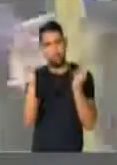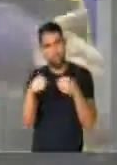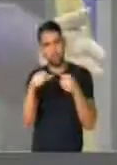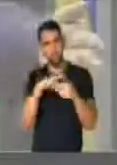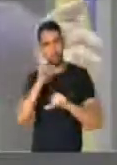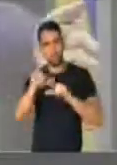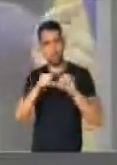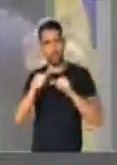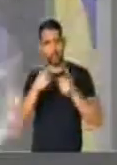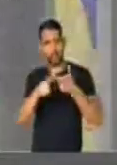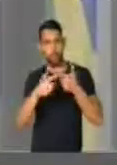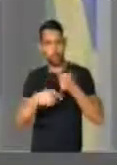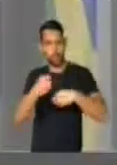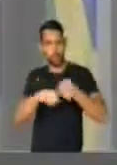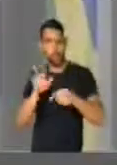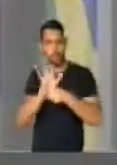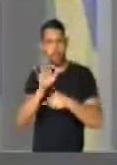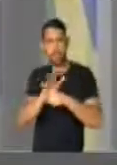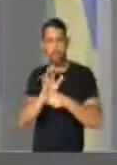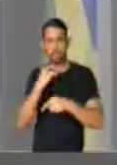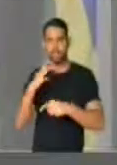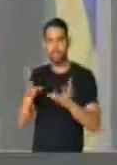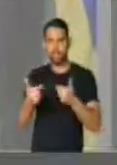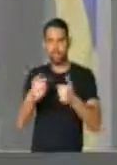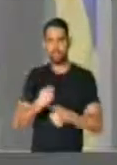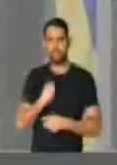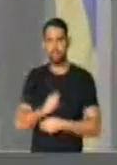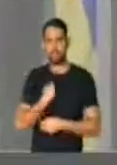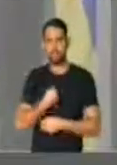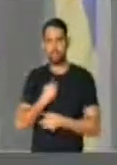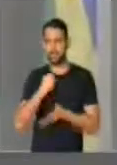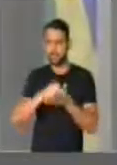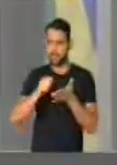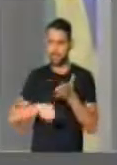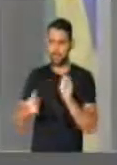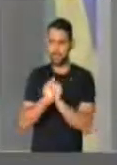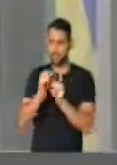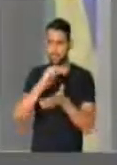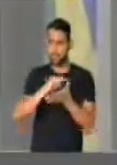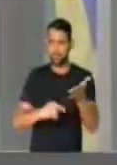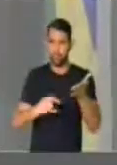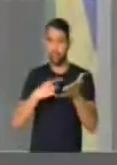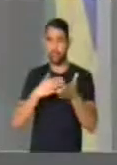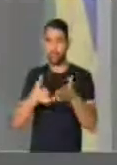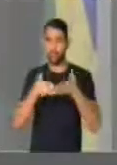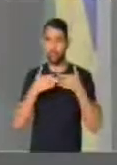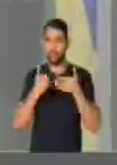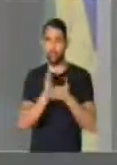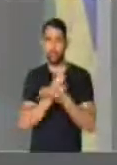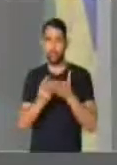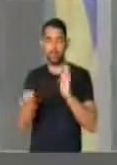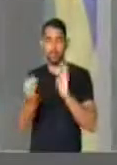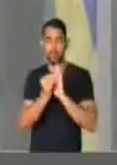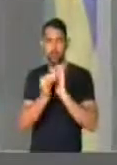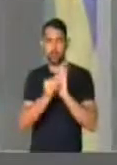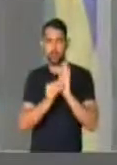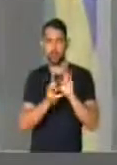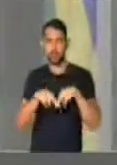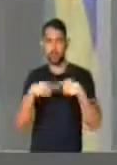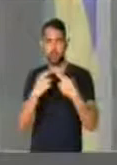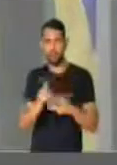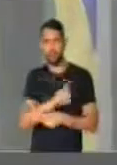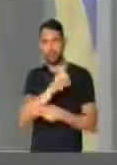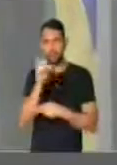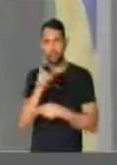recuperar e continuar salvando vidas. Então, um apelo aos líderes. Vamos assinar conosco esse requerimento para colocarmos na ordem do